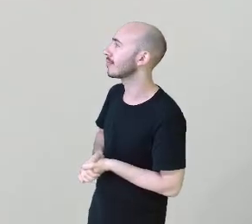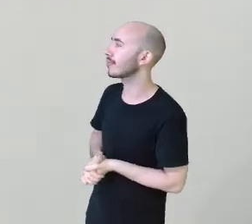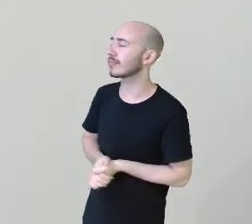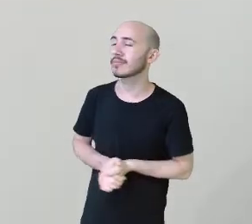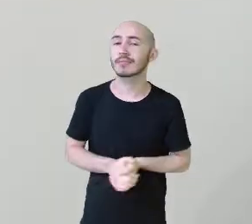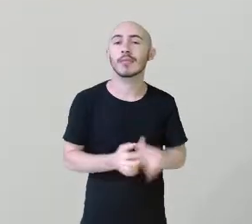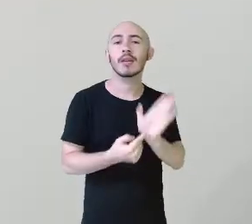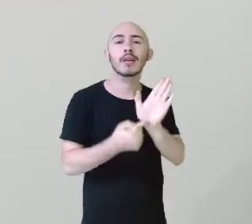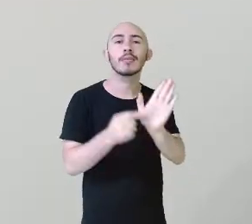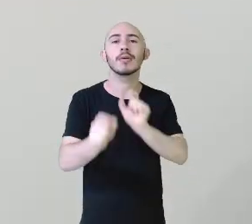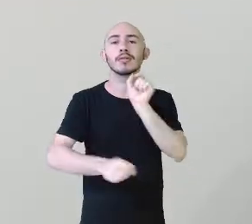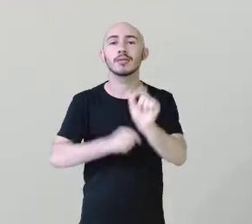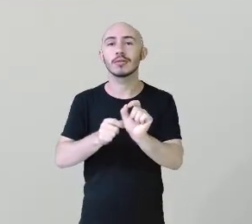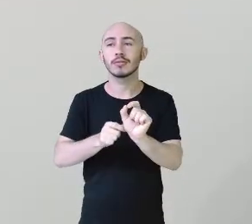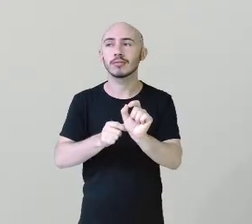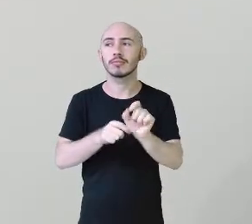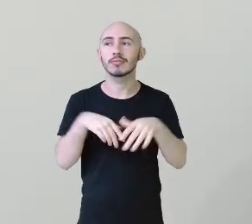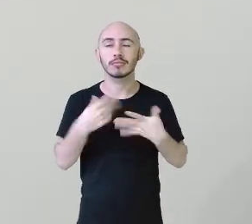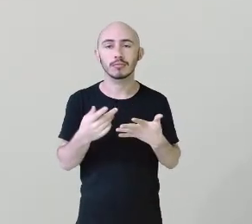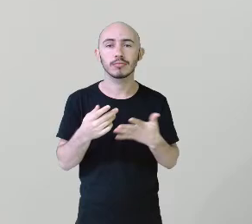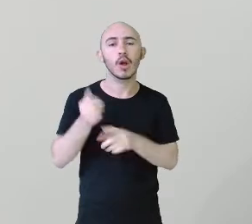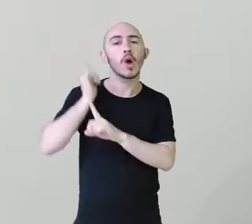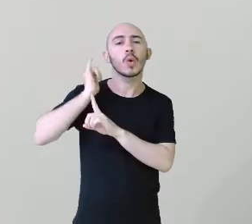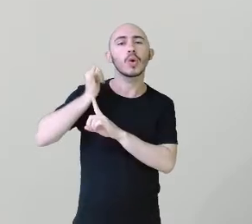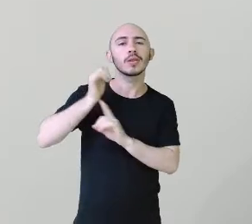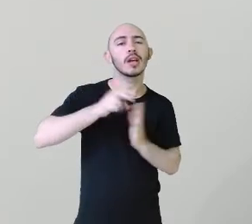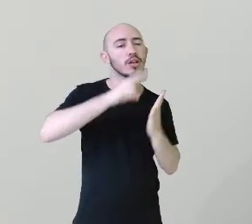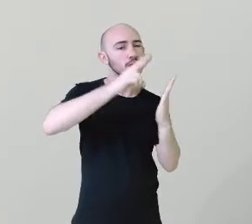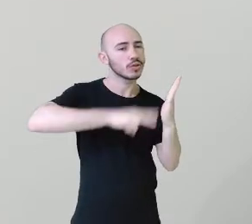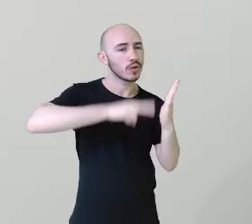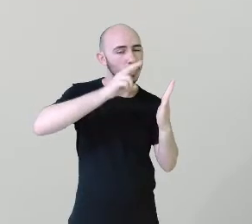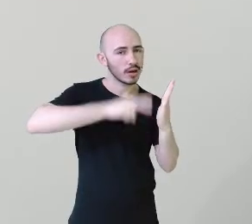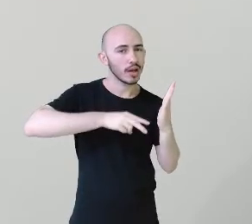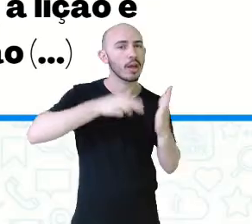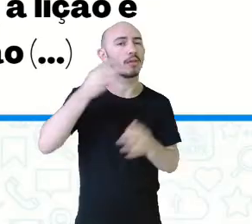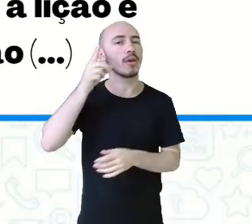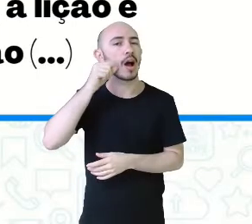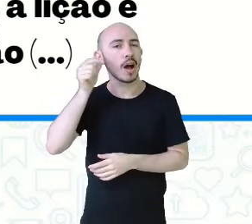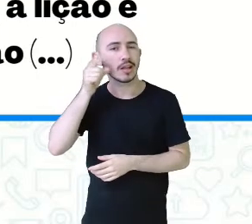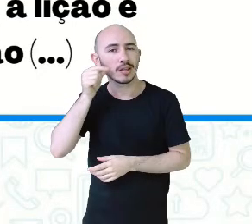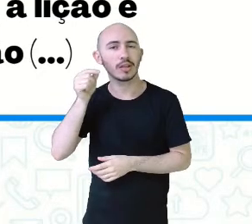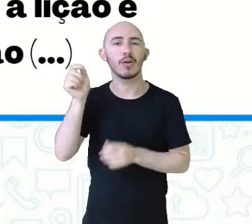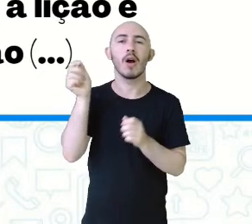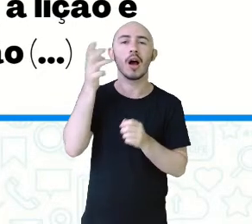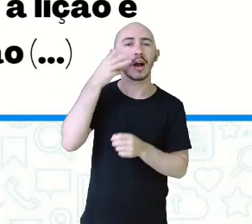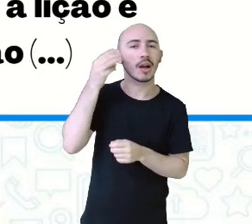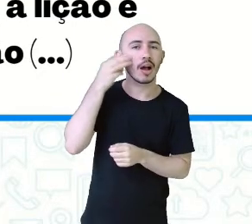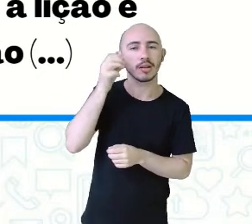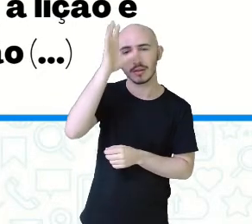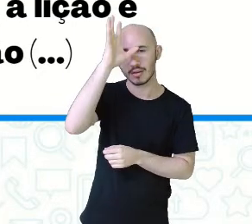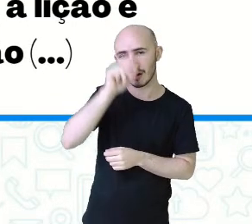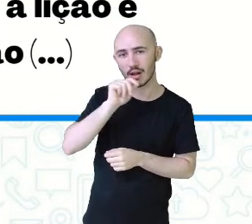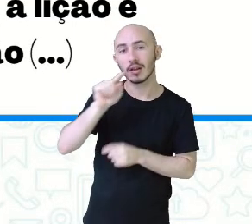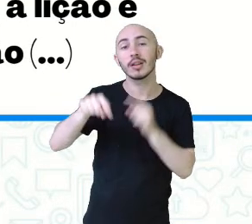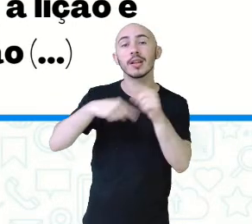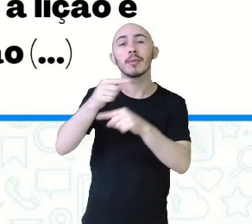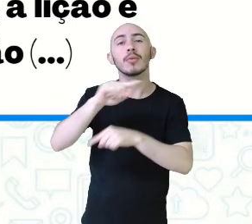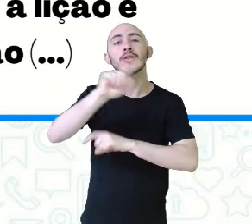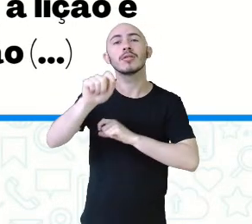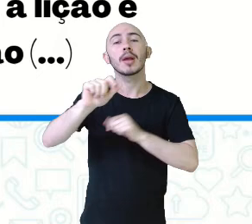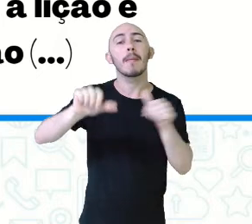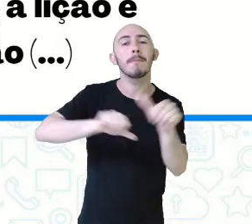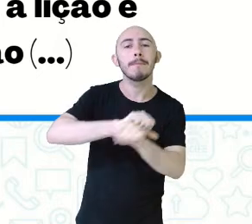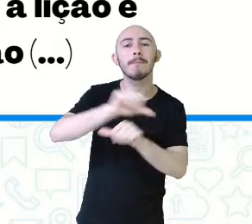que diz o seguinte: leia um trecho da fábula O Ratinho, o Gato e o Galo, depois modifique-o, alterando